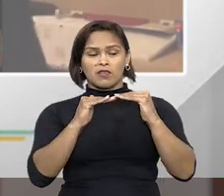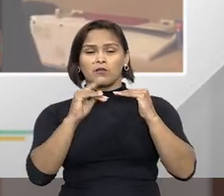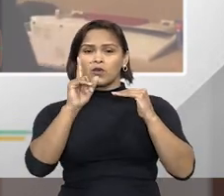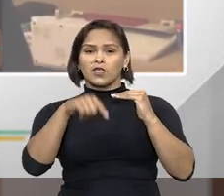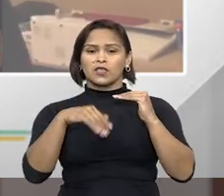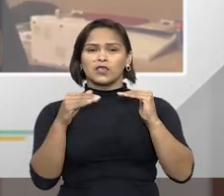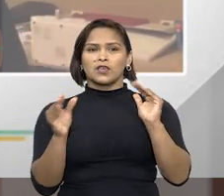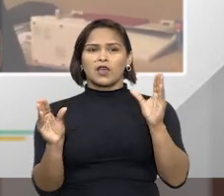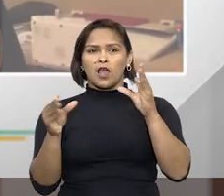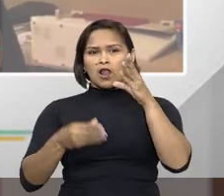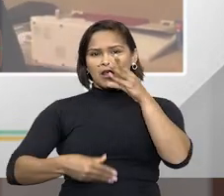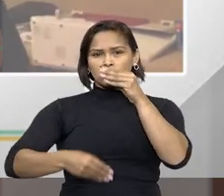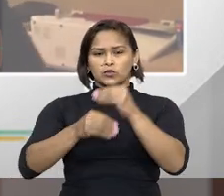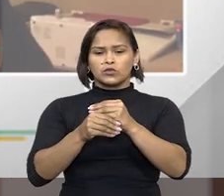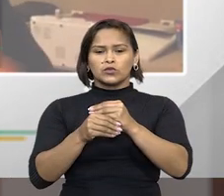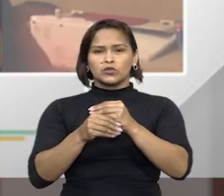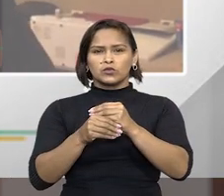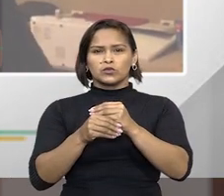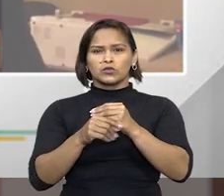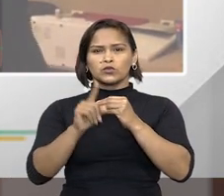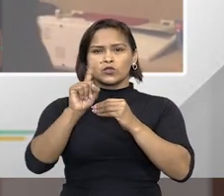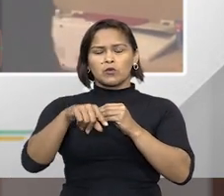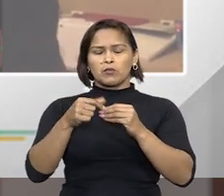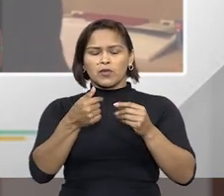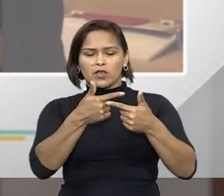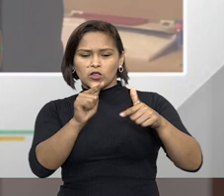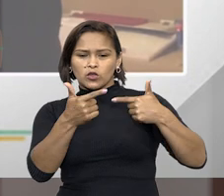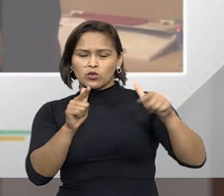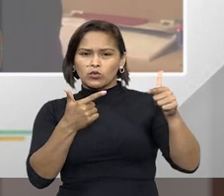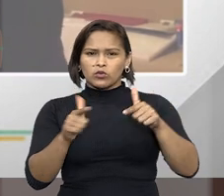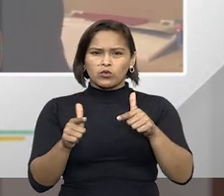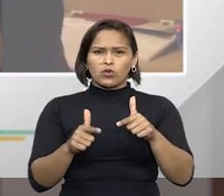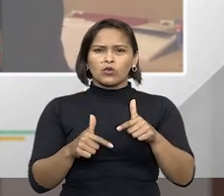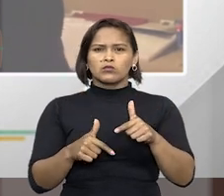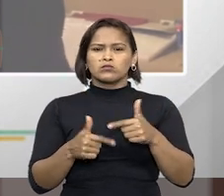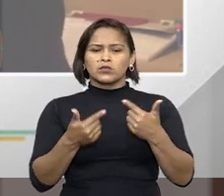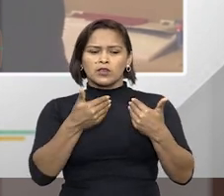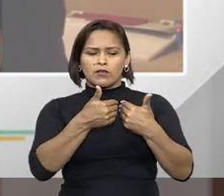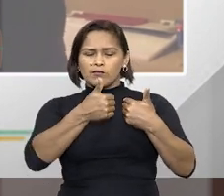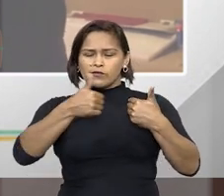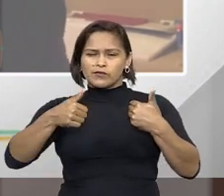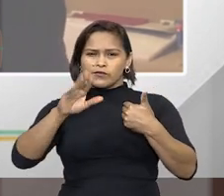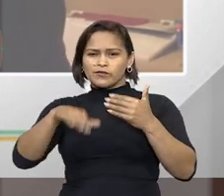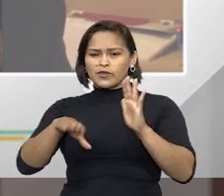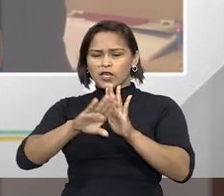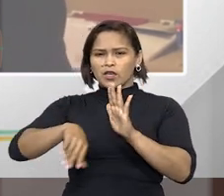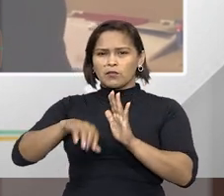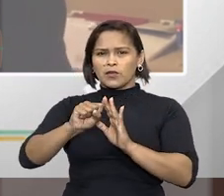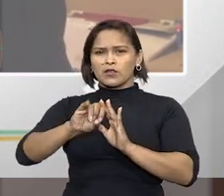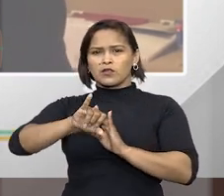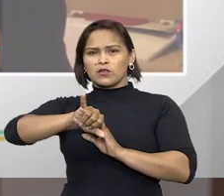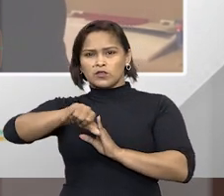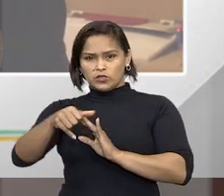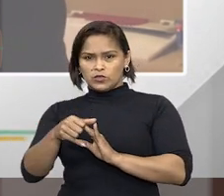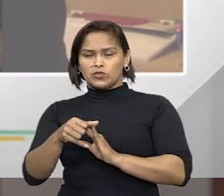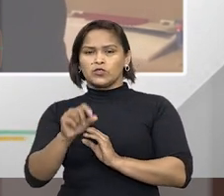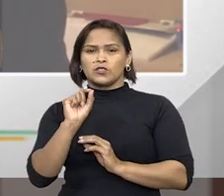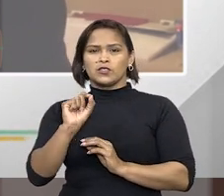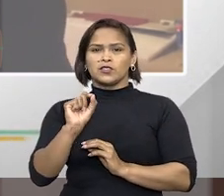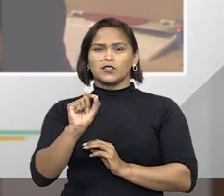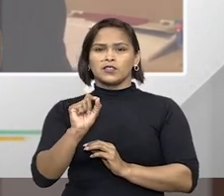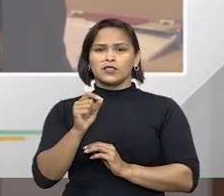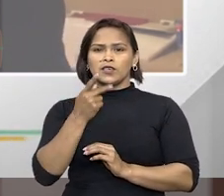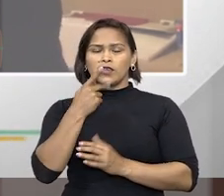né, essa demanda que foi recusada pelo Superior Tribunal de Justiça, que é a da aplicação